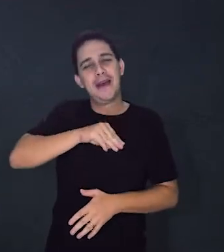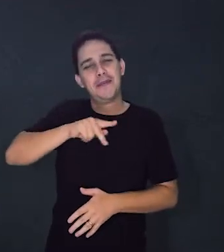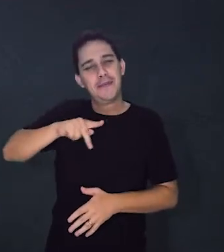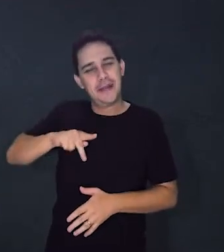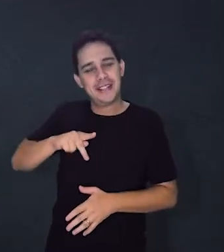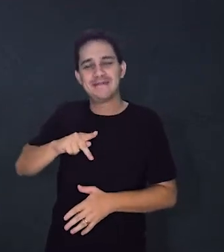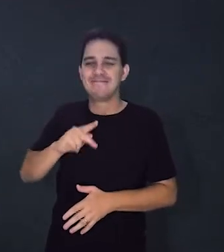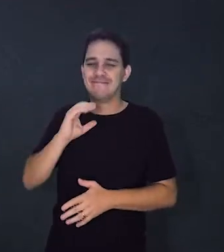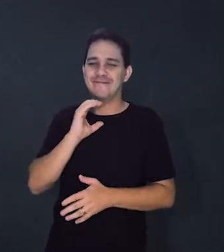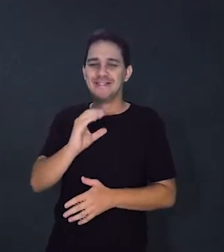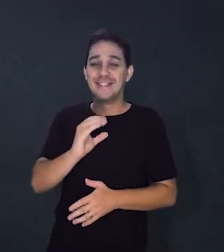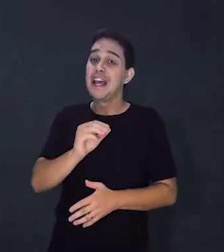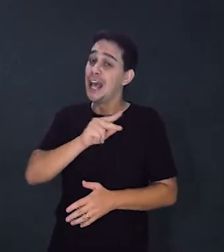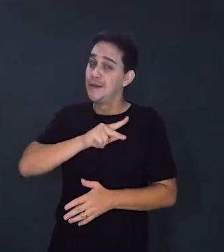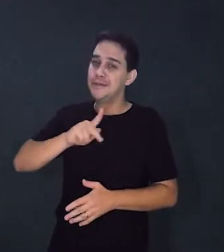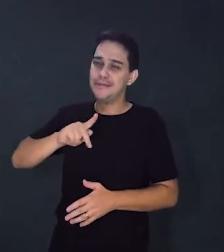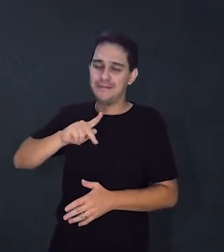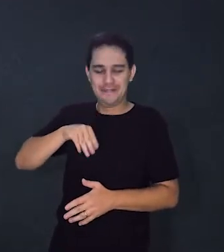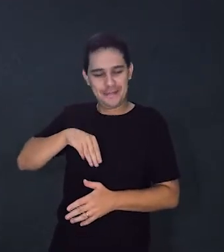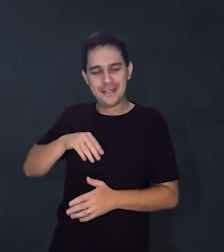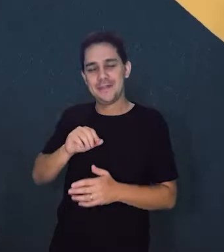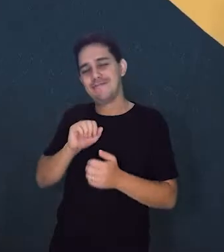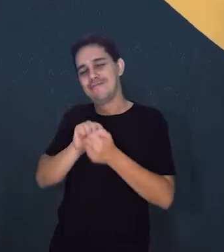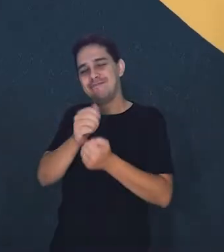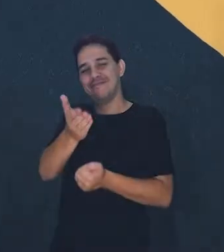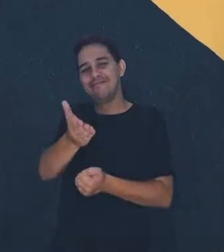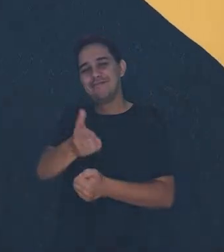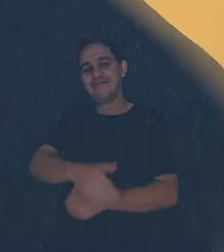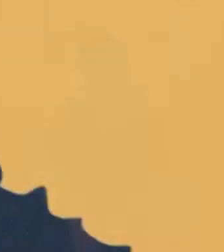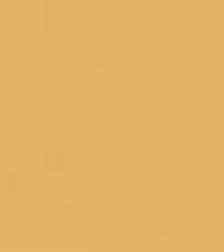É o Ministério Público mais perto de você.